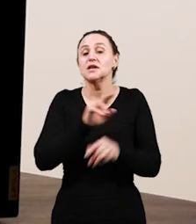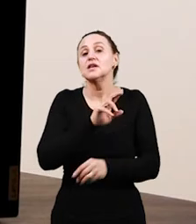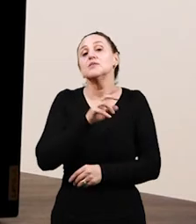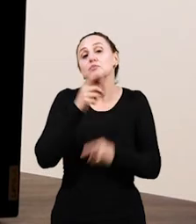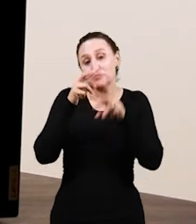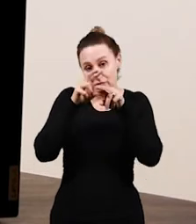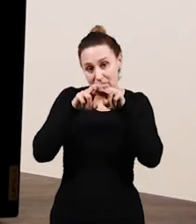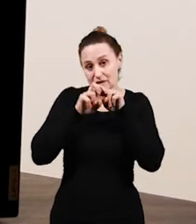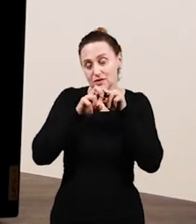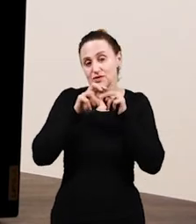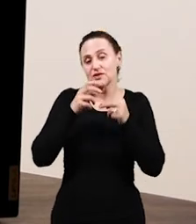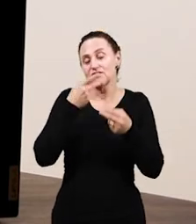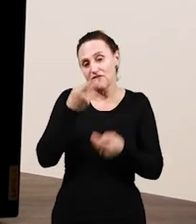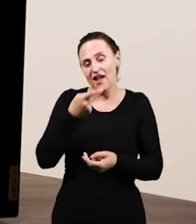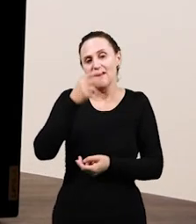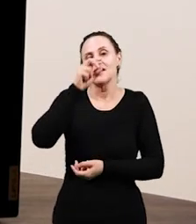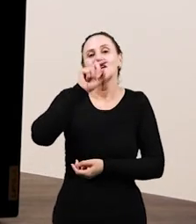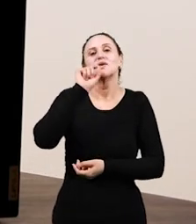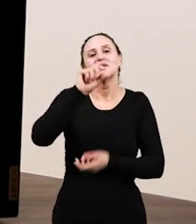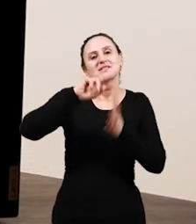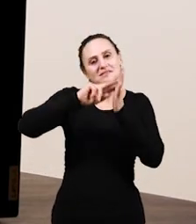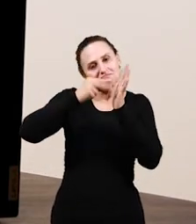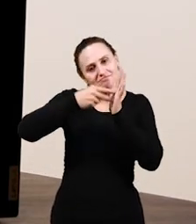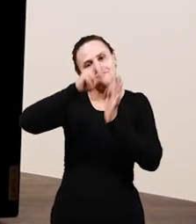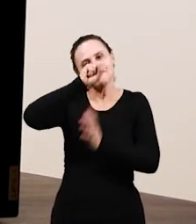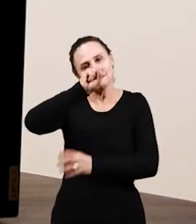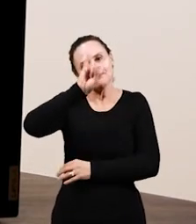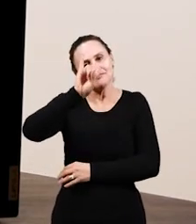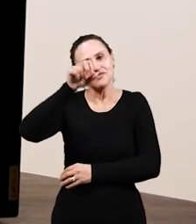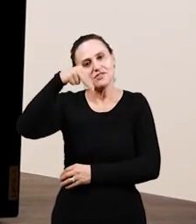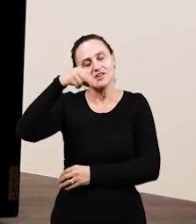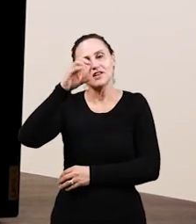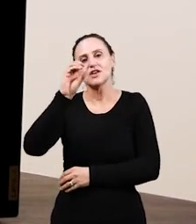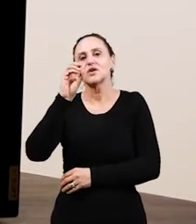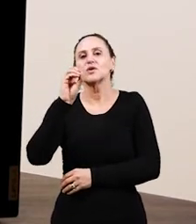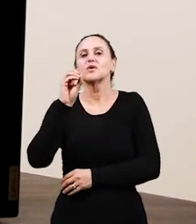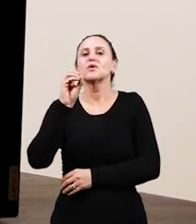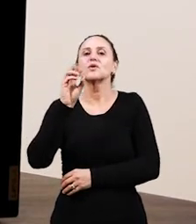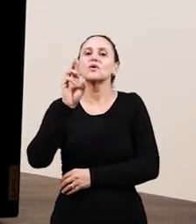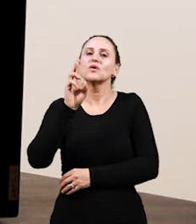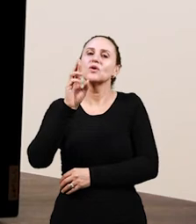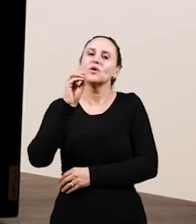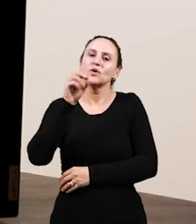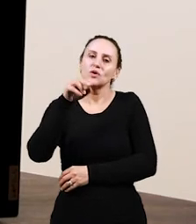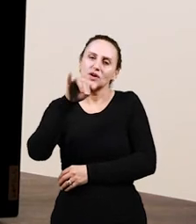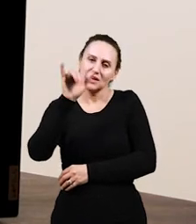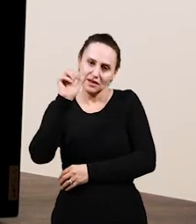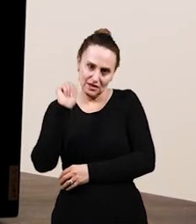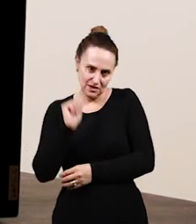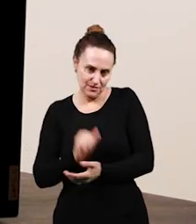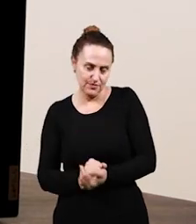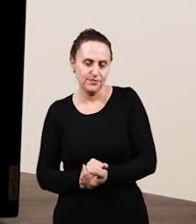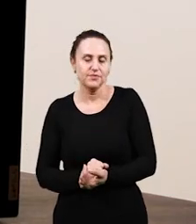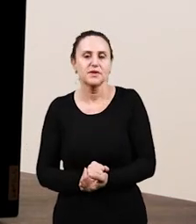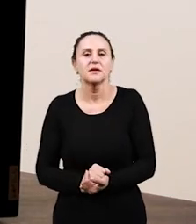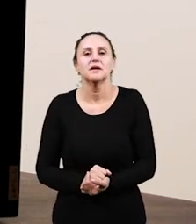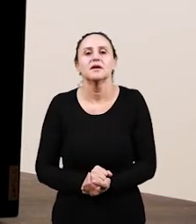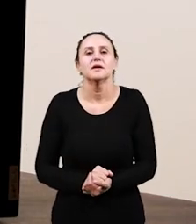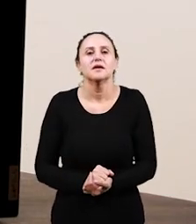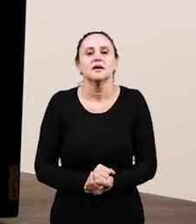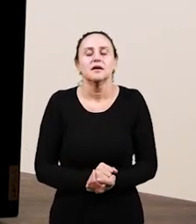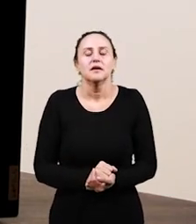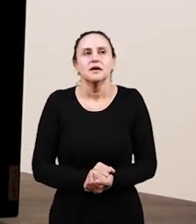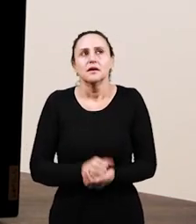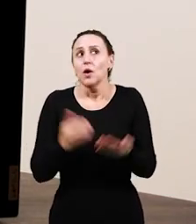E aí como eu falei em Oposição a diaconia eu estudo através do tempo por exemplo